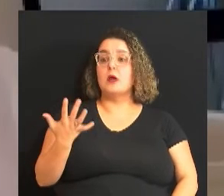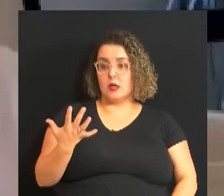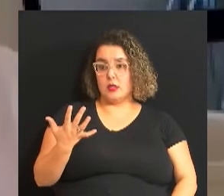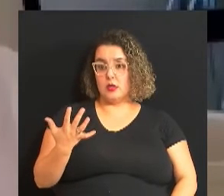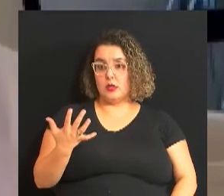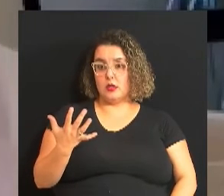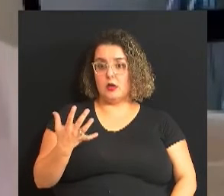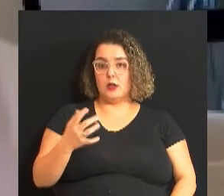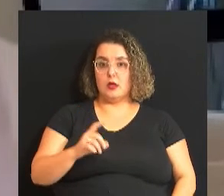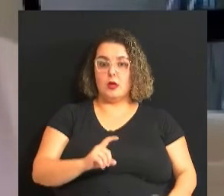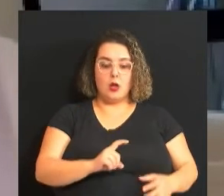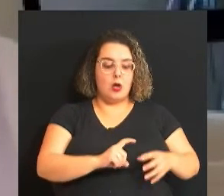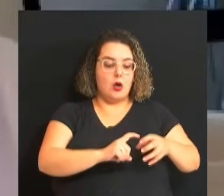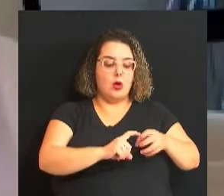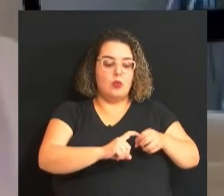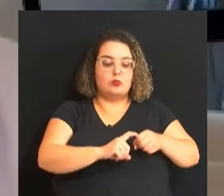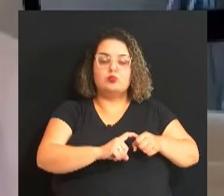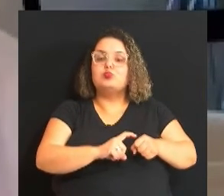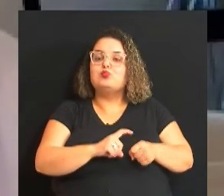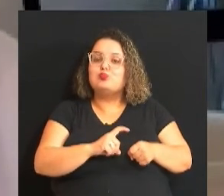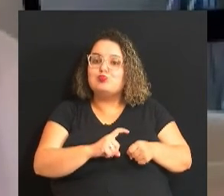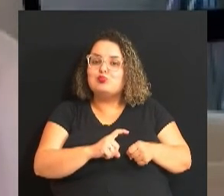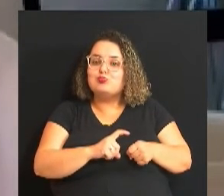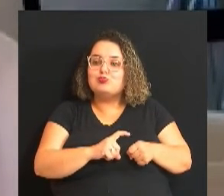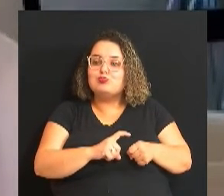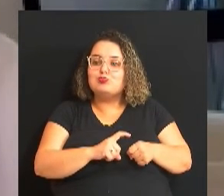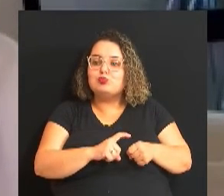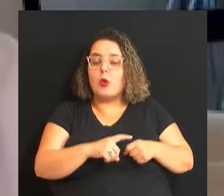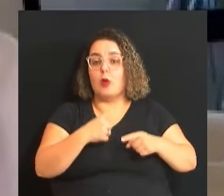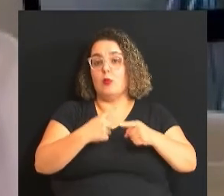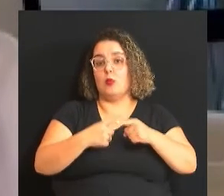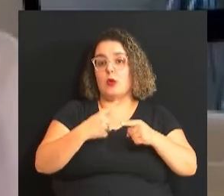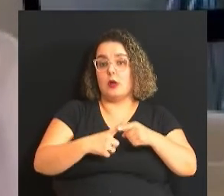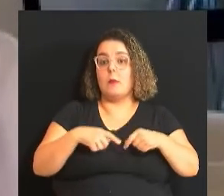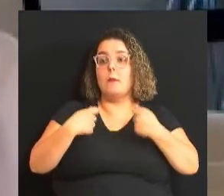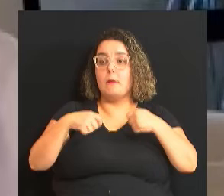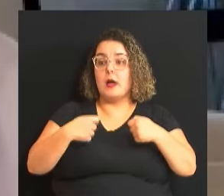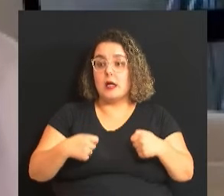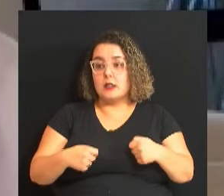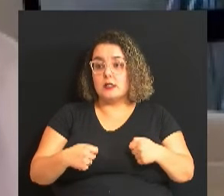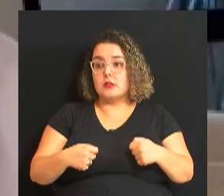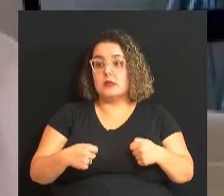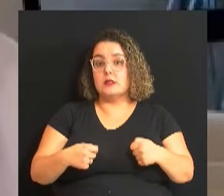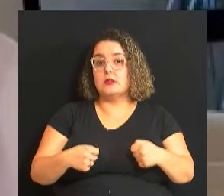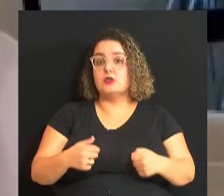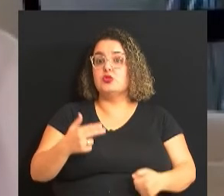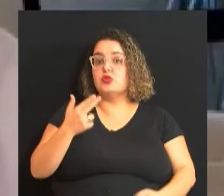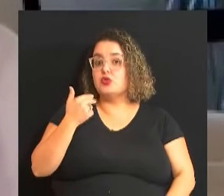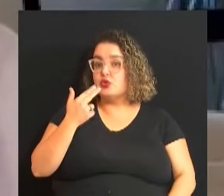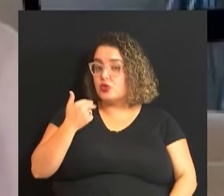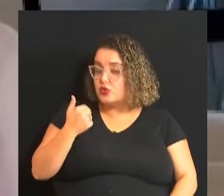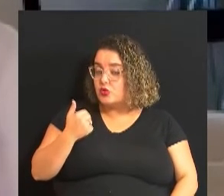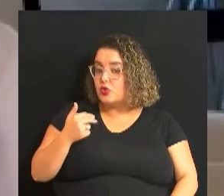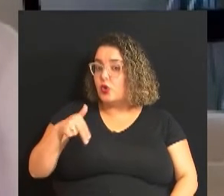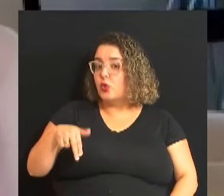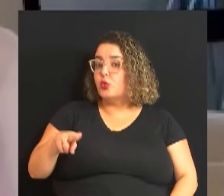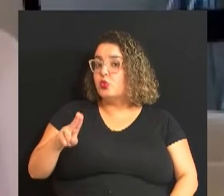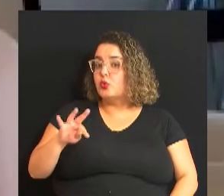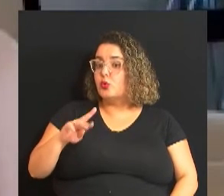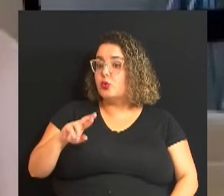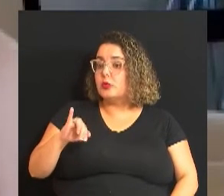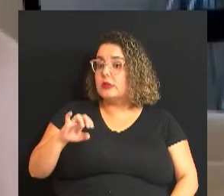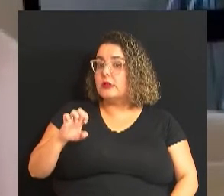intestino atrofia, porque o intestino precisa de alguns nutrientes que estão nas